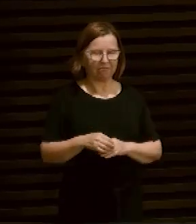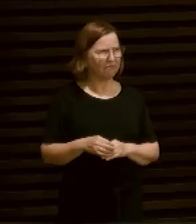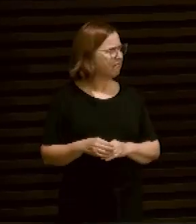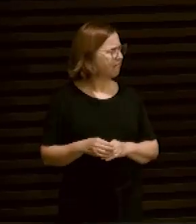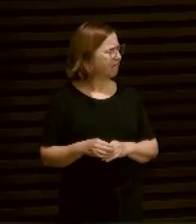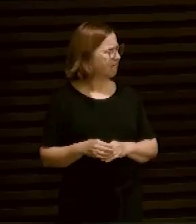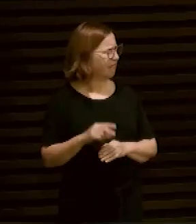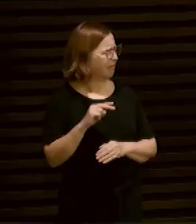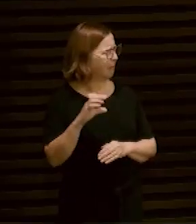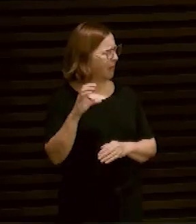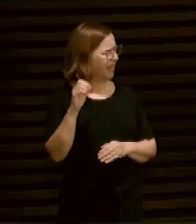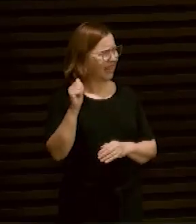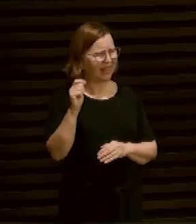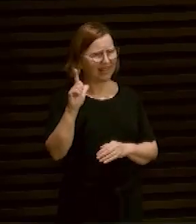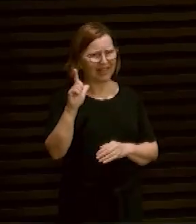Calícrates,